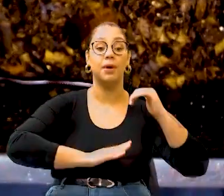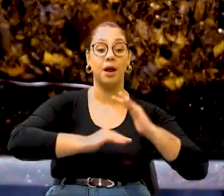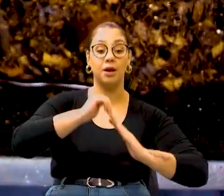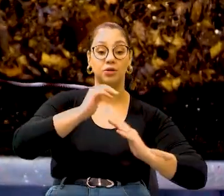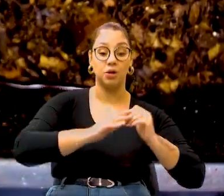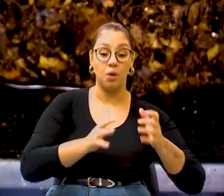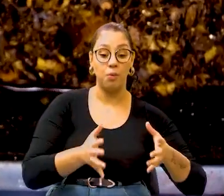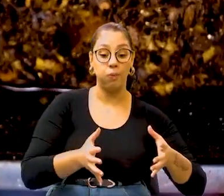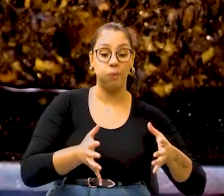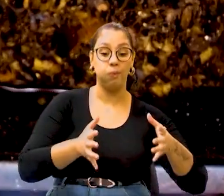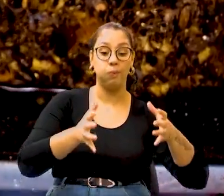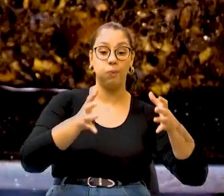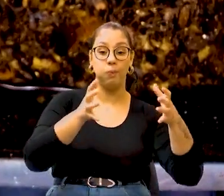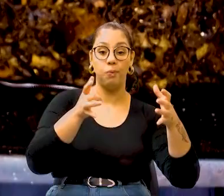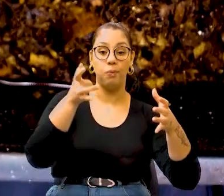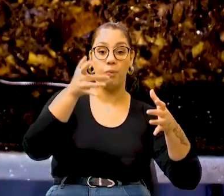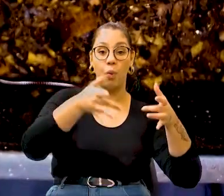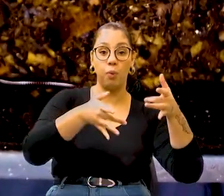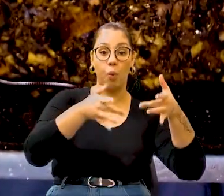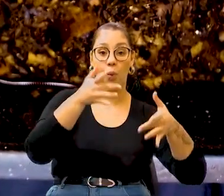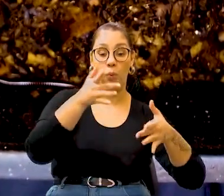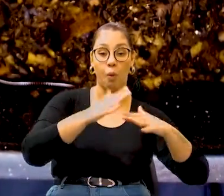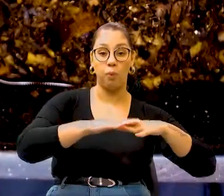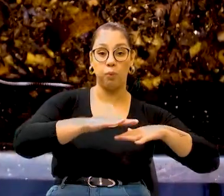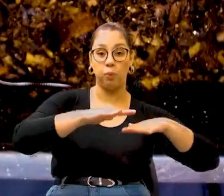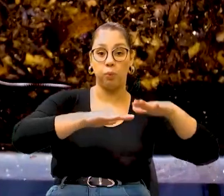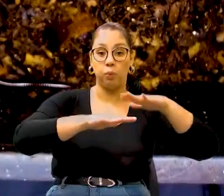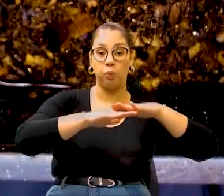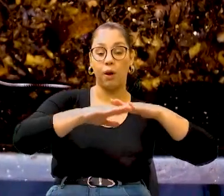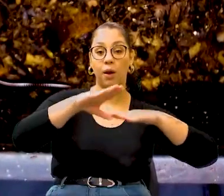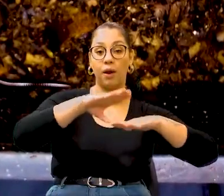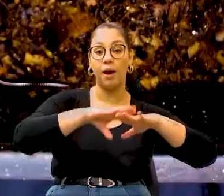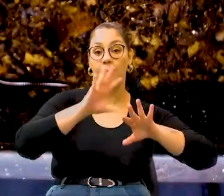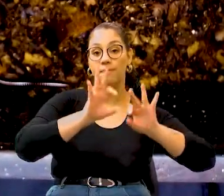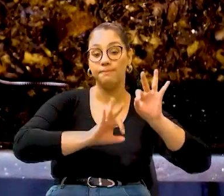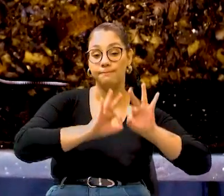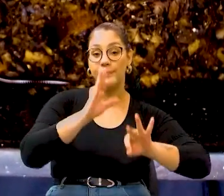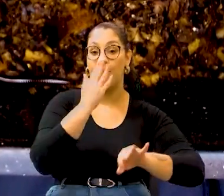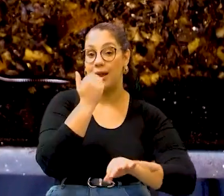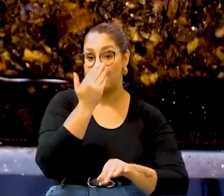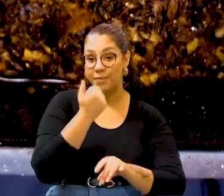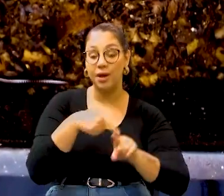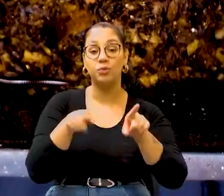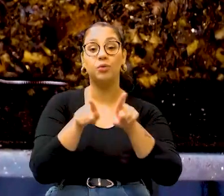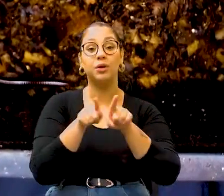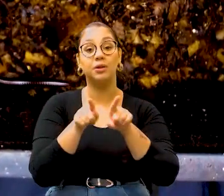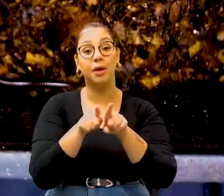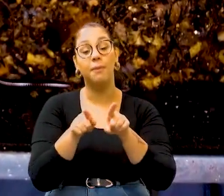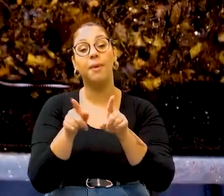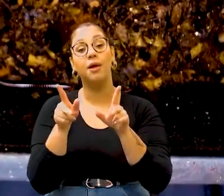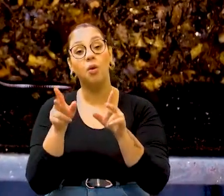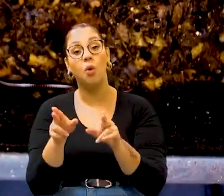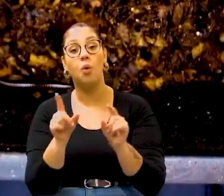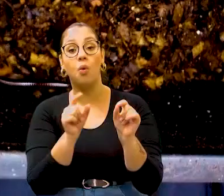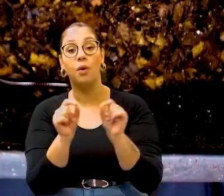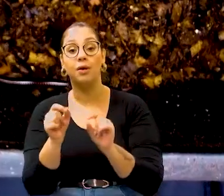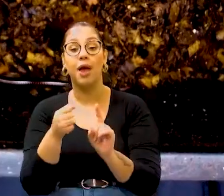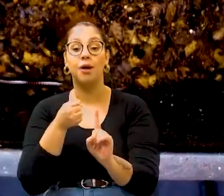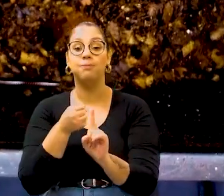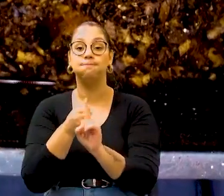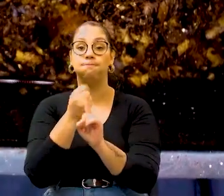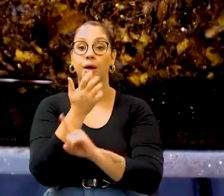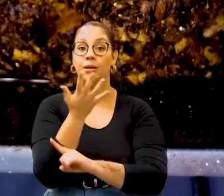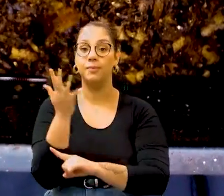de compostagem é uma das melhores opções para a gestão de resíduos orgânicos, ao mesmo tempo em que reduz